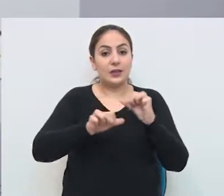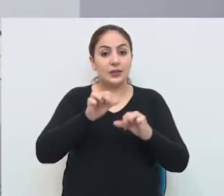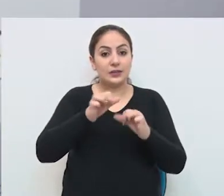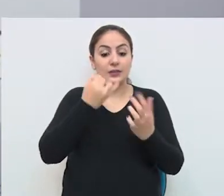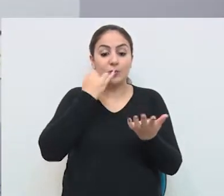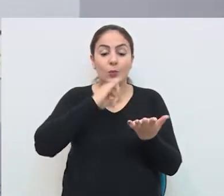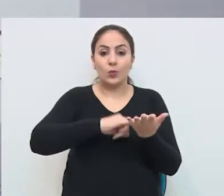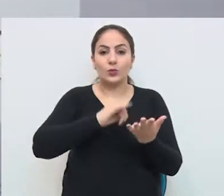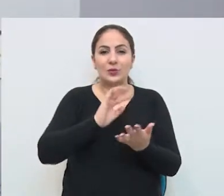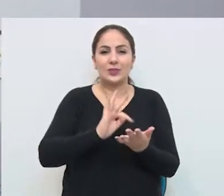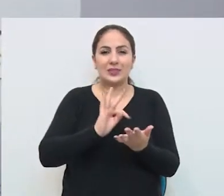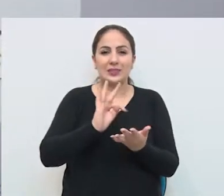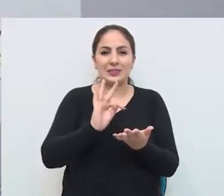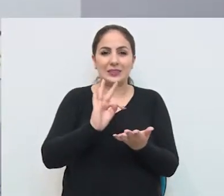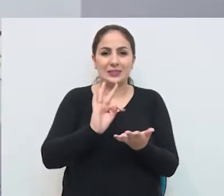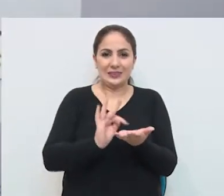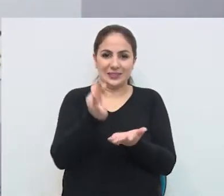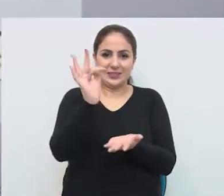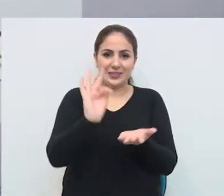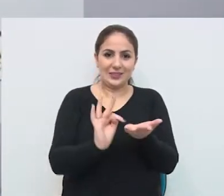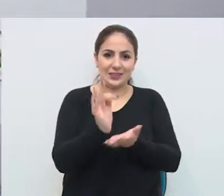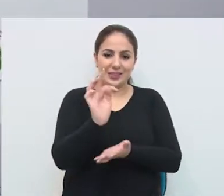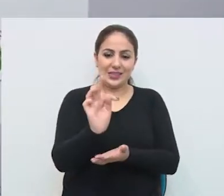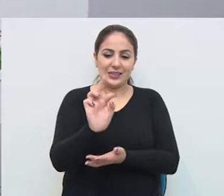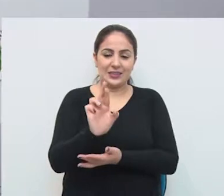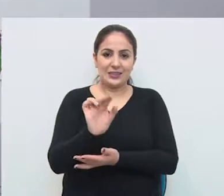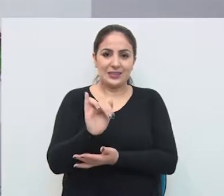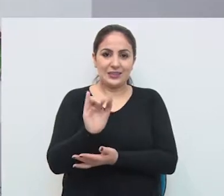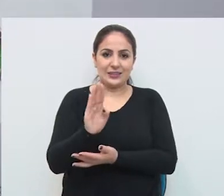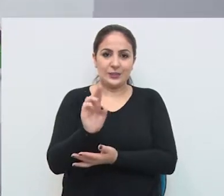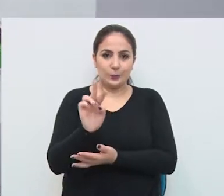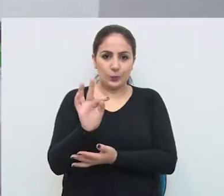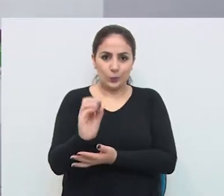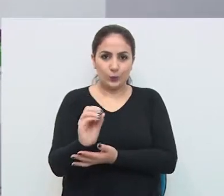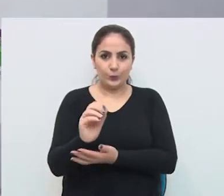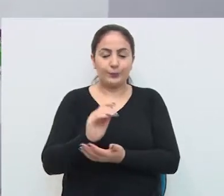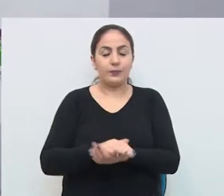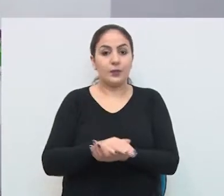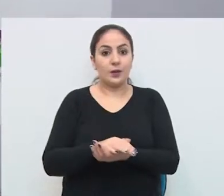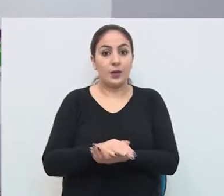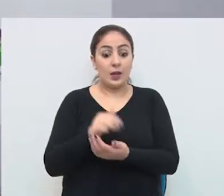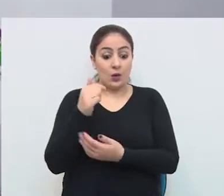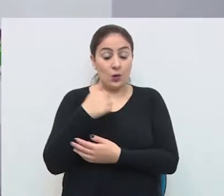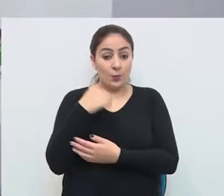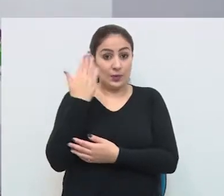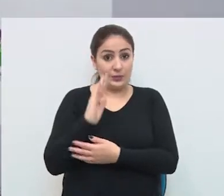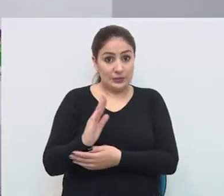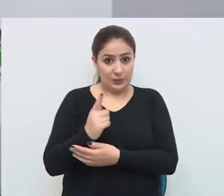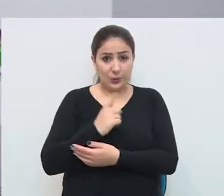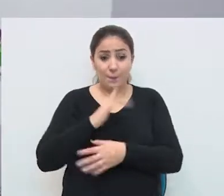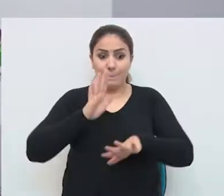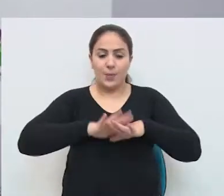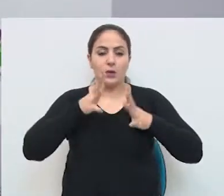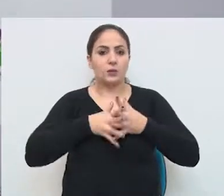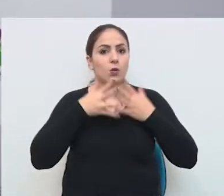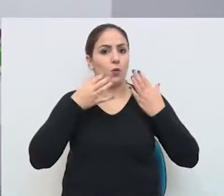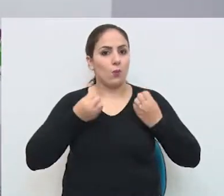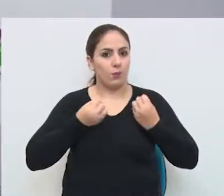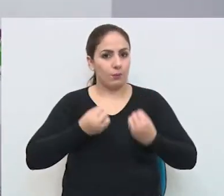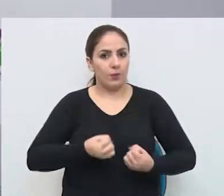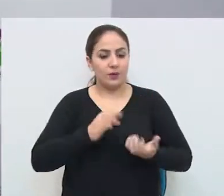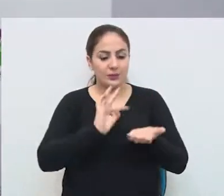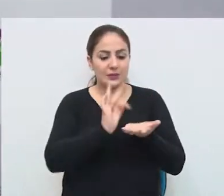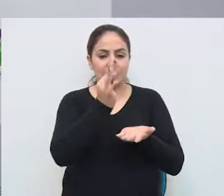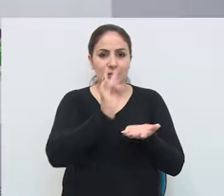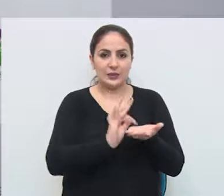país. Urgentemente. O Brasil tem o sistema tributário mais complexo do mundo, né? Eu não sou tributarista, não tenho